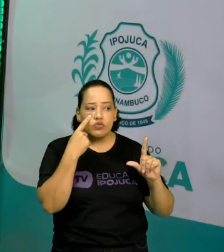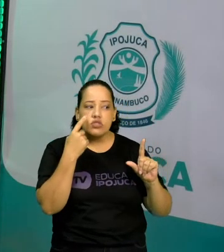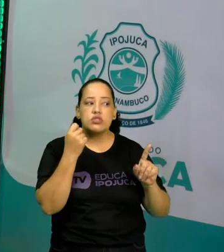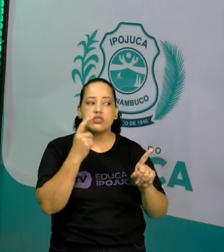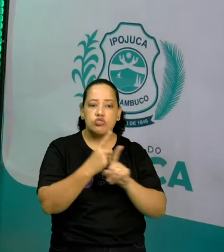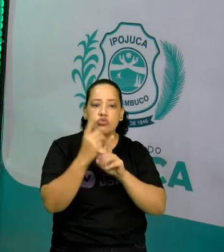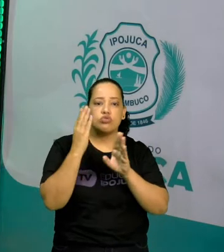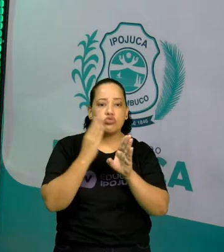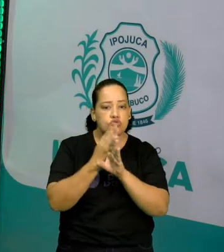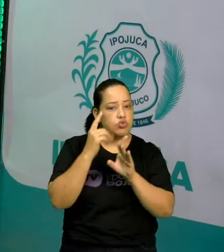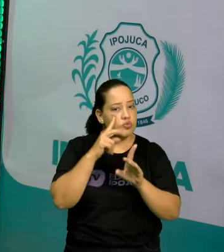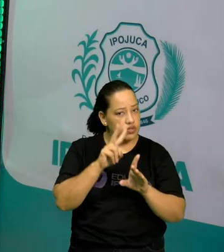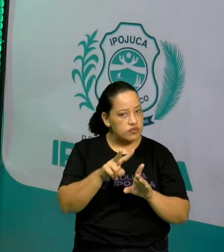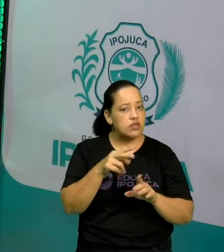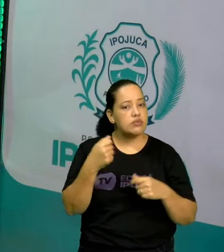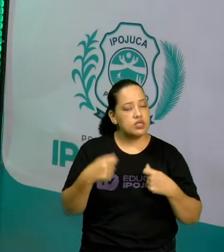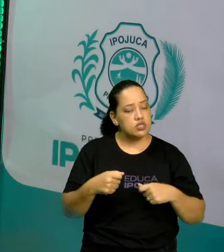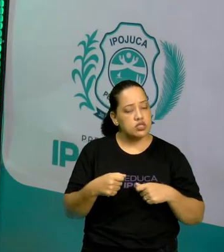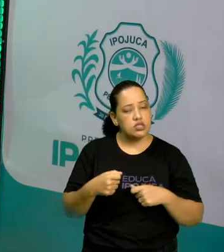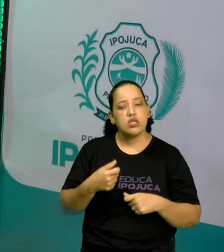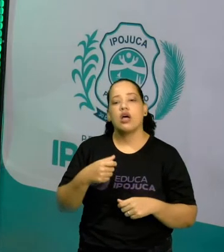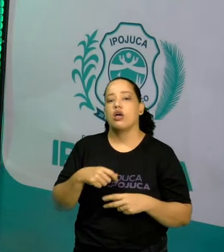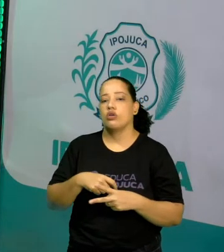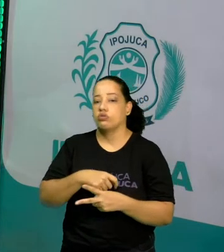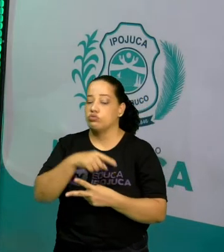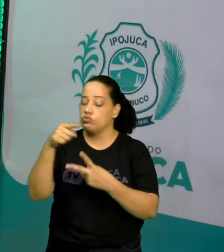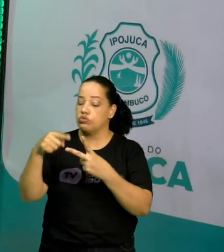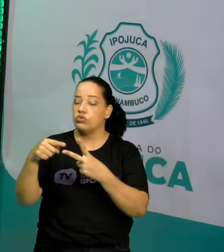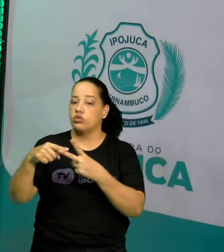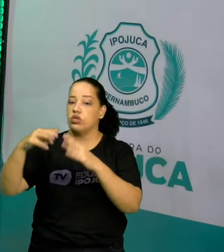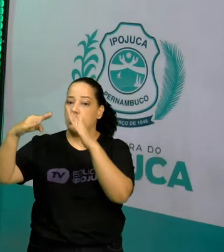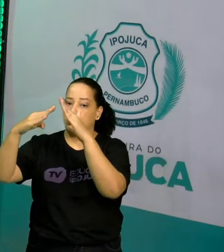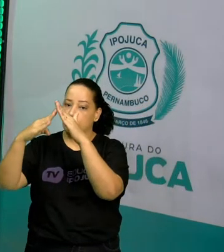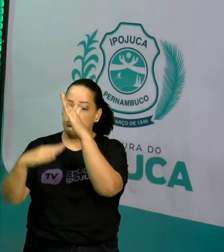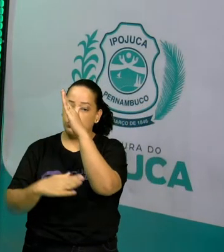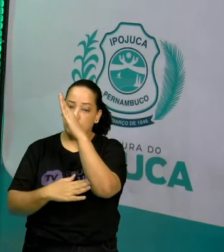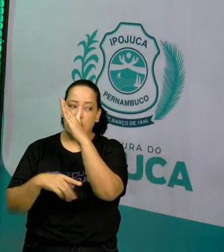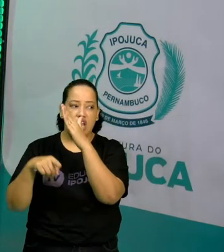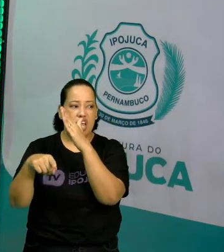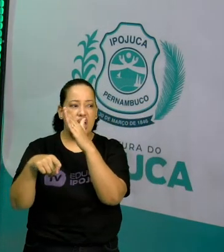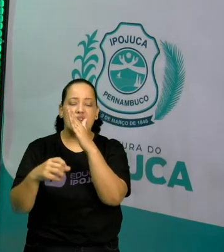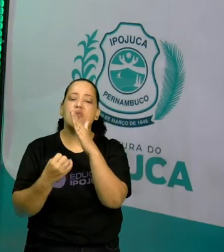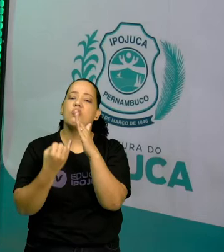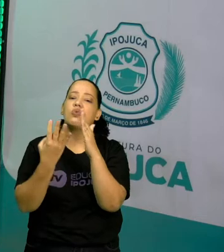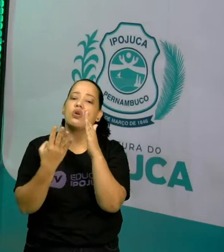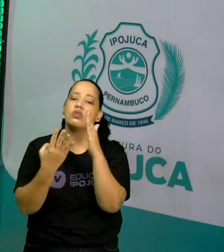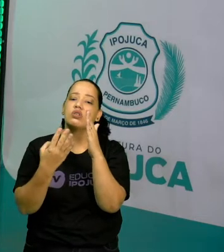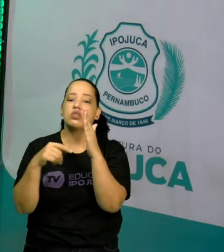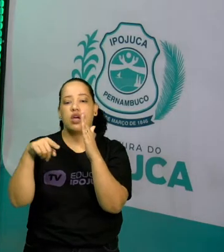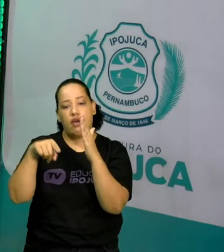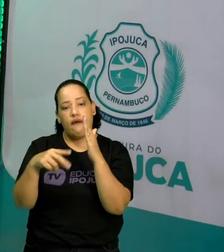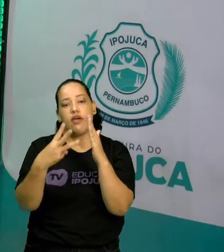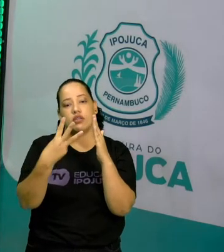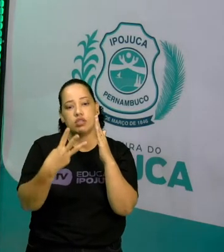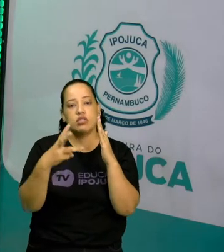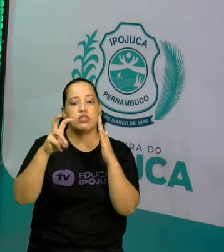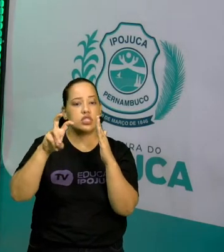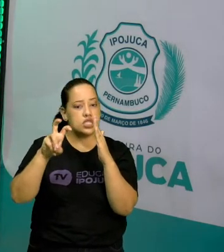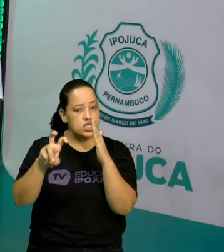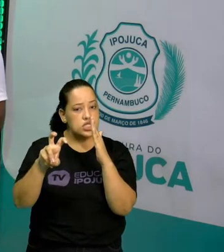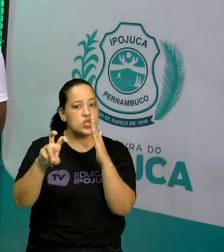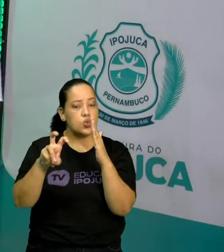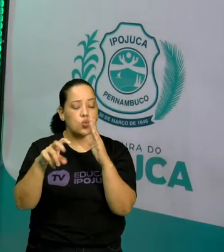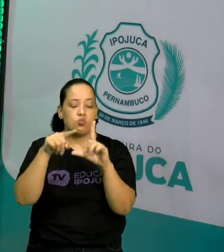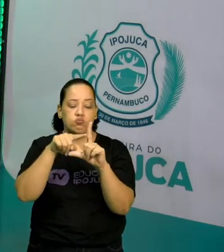descobrir. Nesse segundo triângulo, o ângulo é 35 graus. Já dá para fazer uma relação um com o outro?